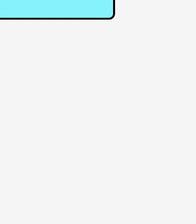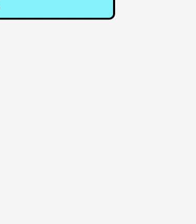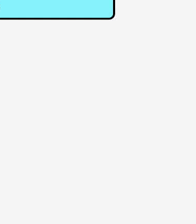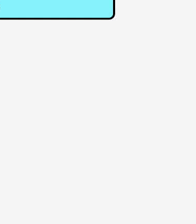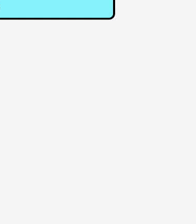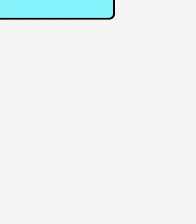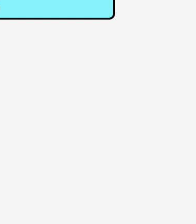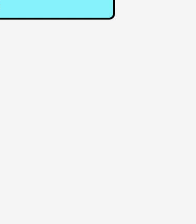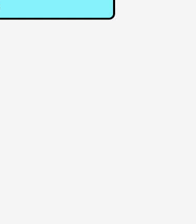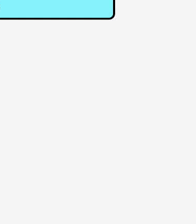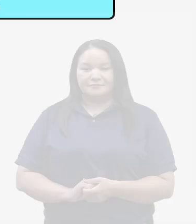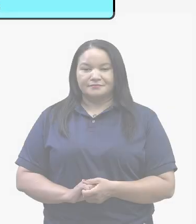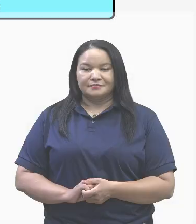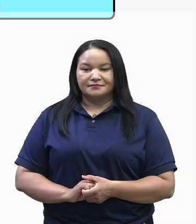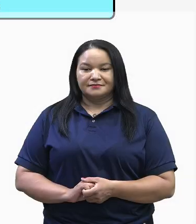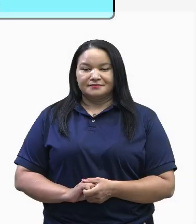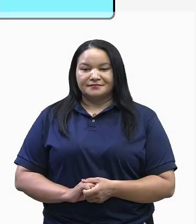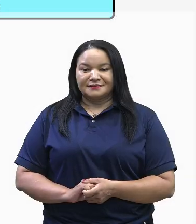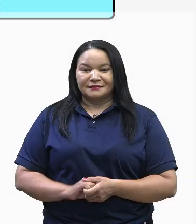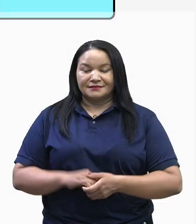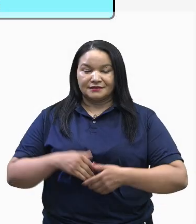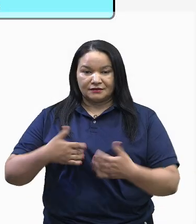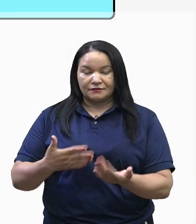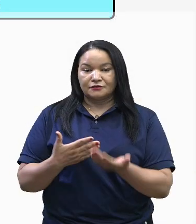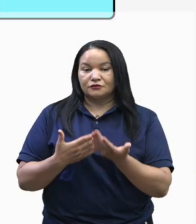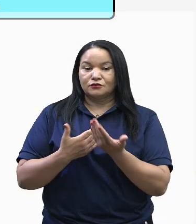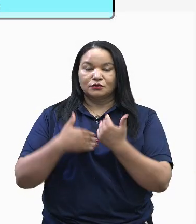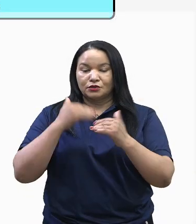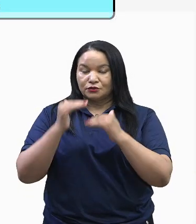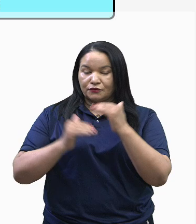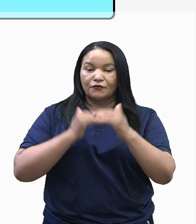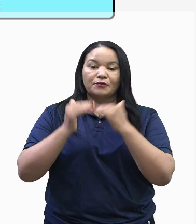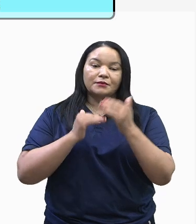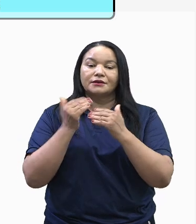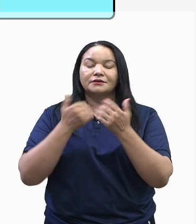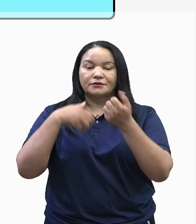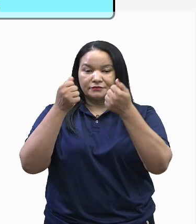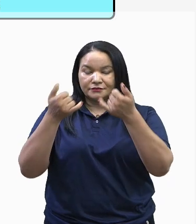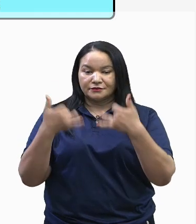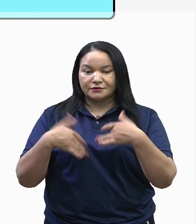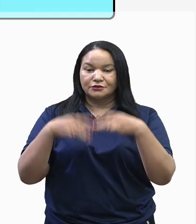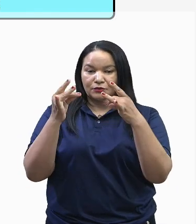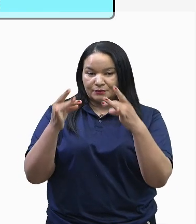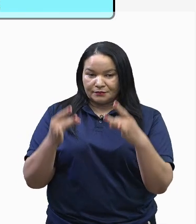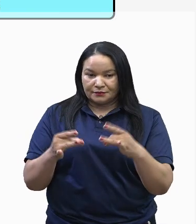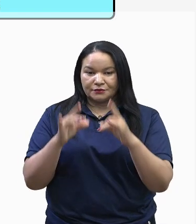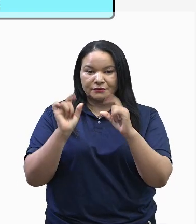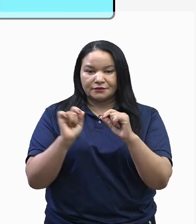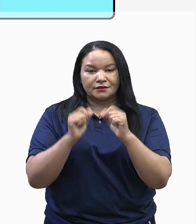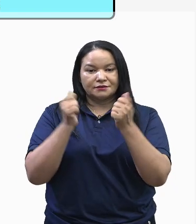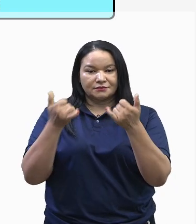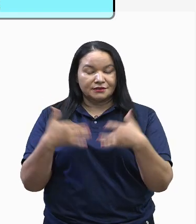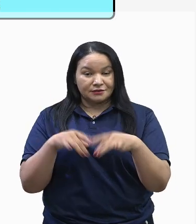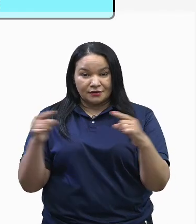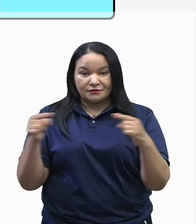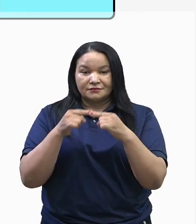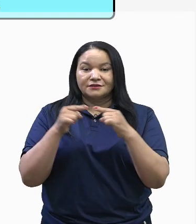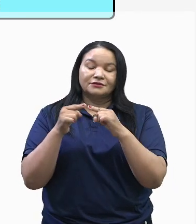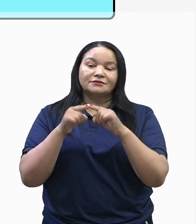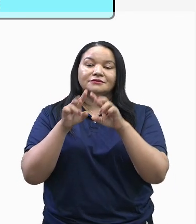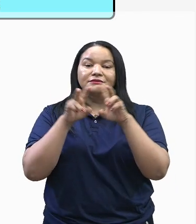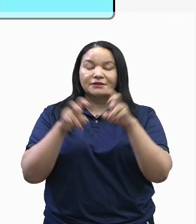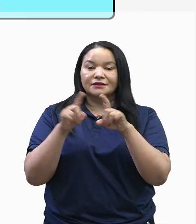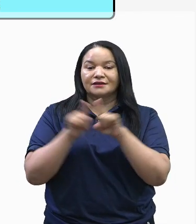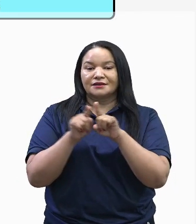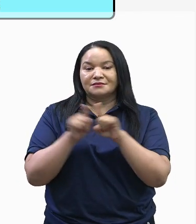a explicação afirmada na introdução. Aqui explicamos as